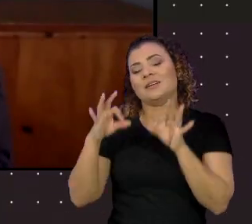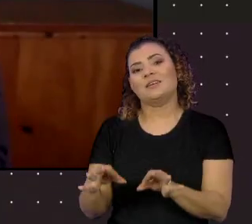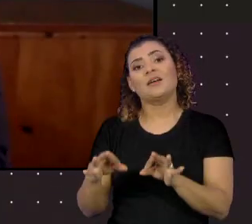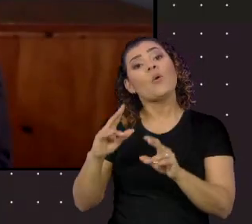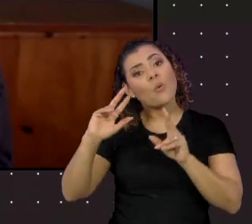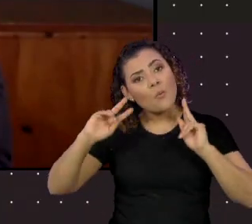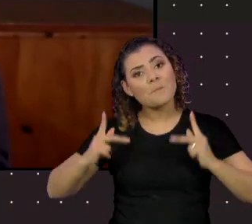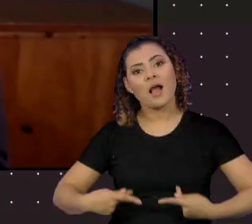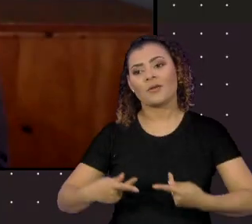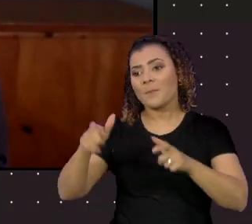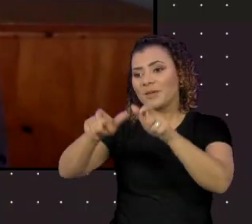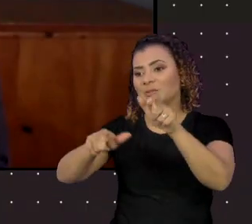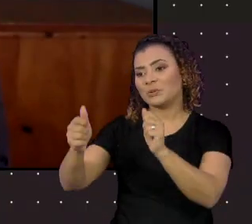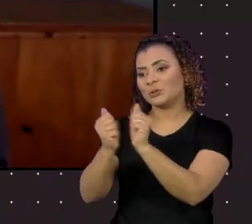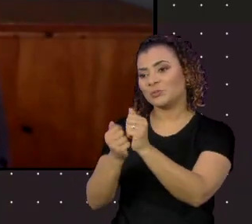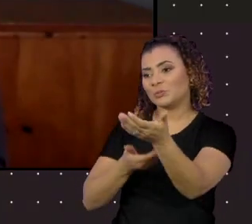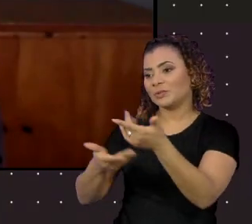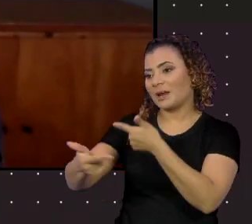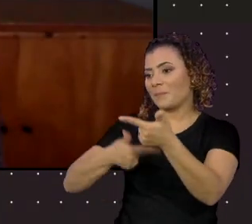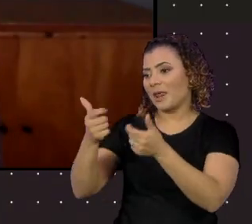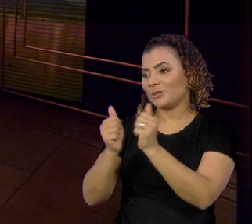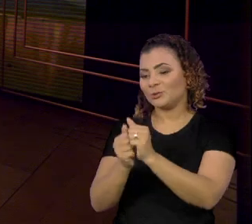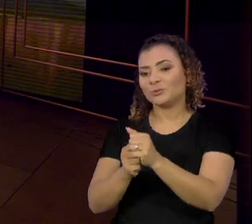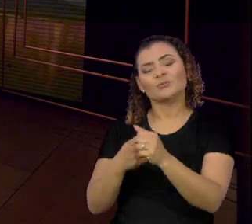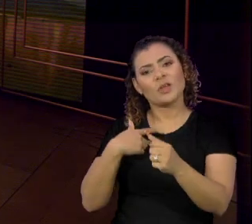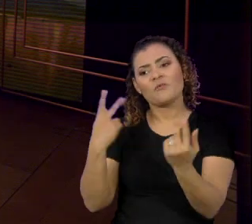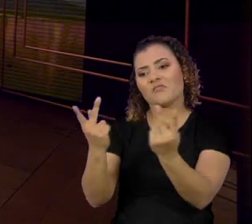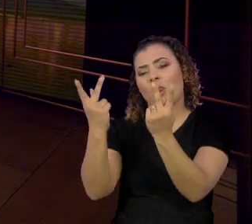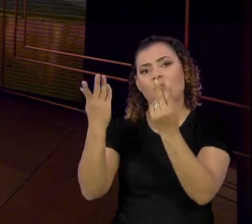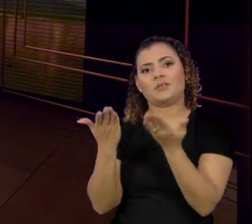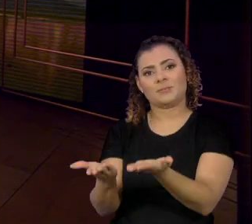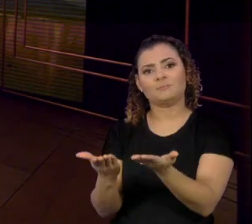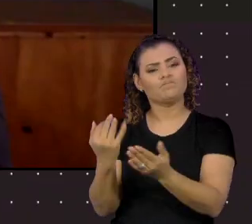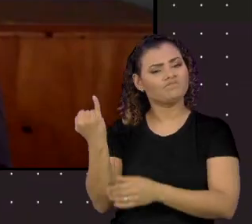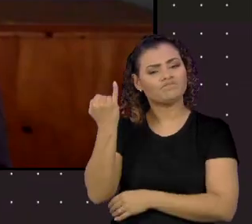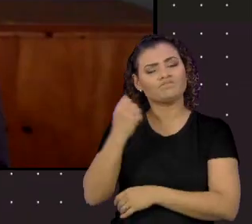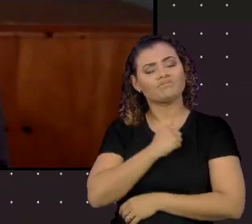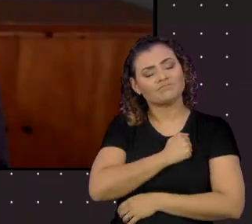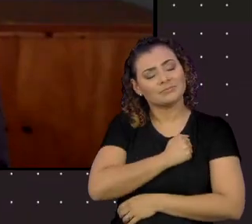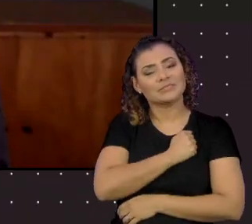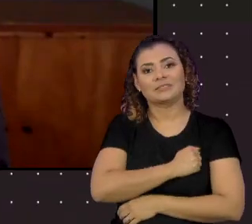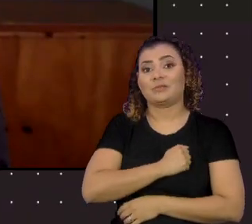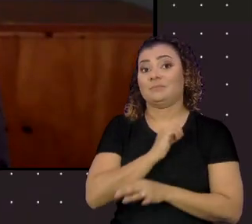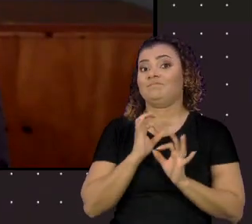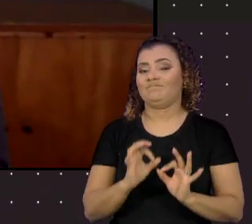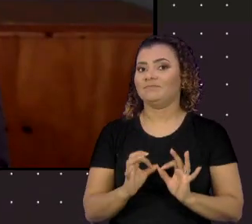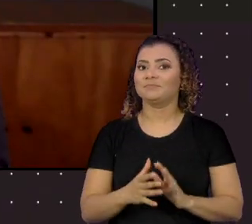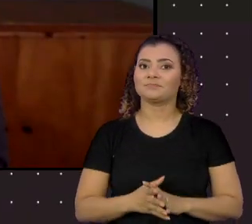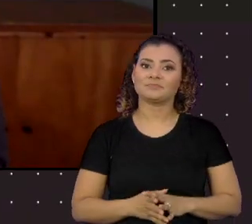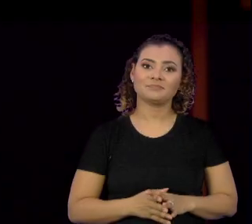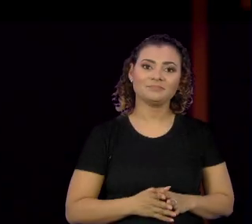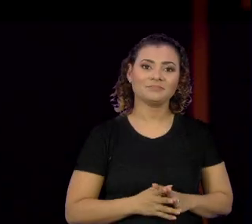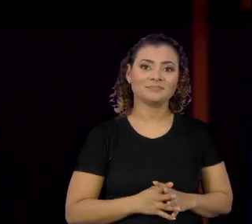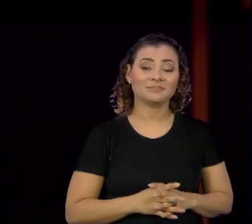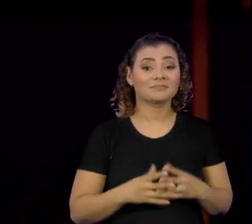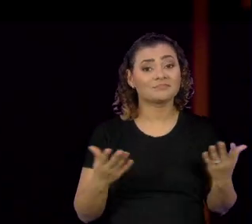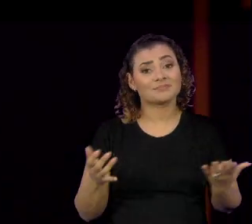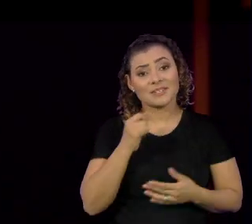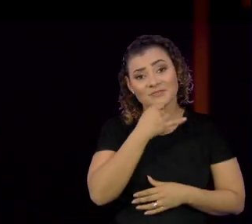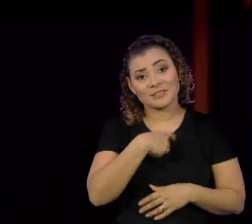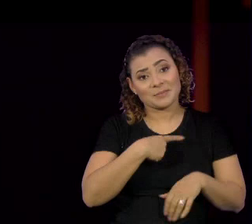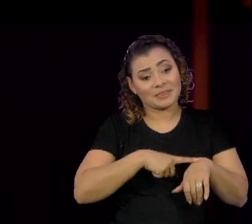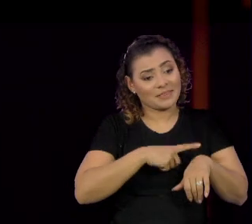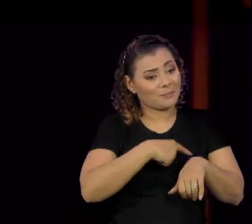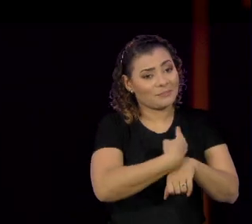humano mesmo, as pessoas que estão à sua volta, que trabalham com você, como isso faz falta. Muito bem. Infelizmente, o nosso